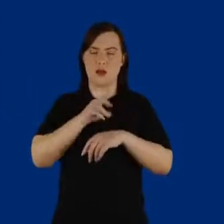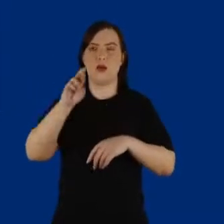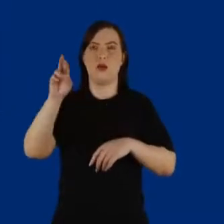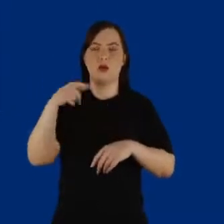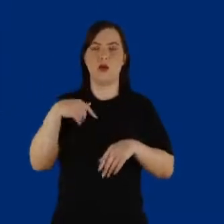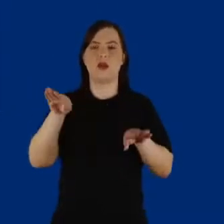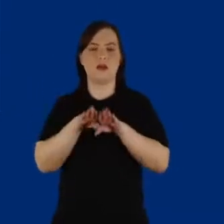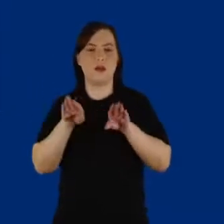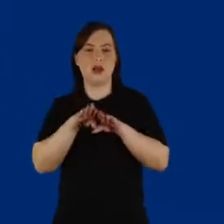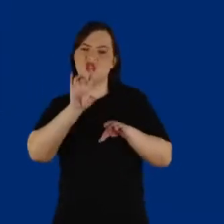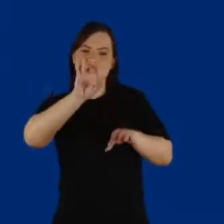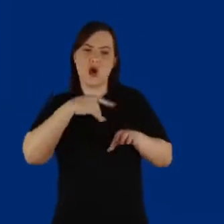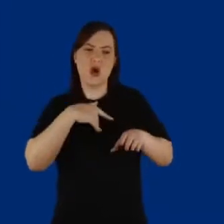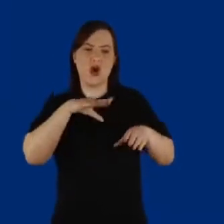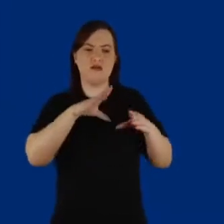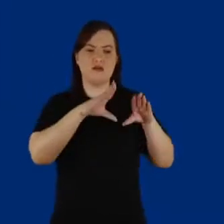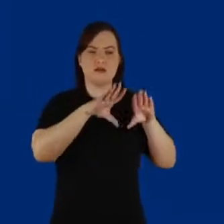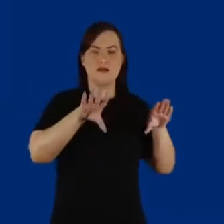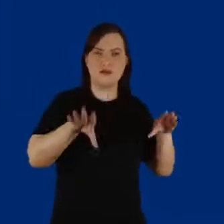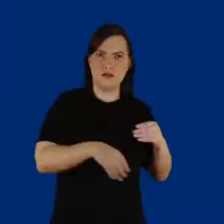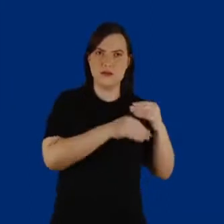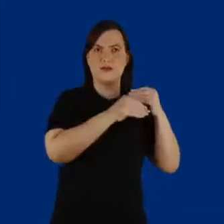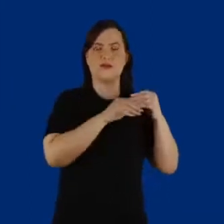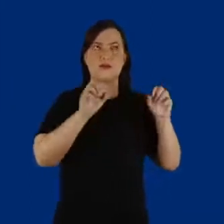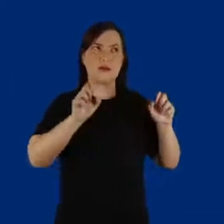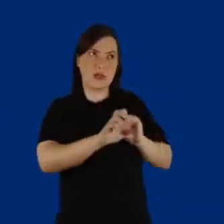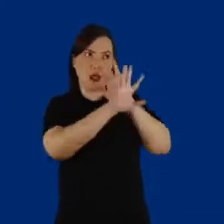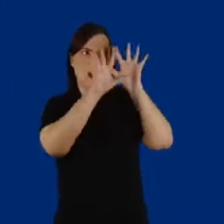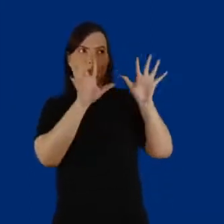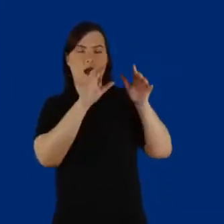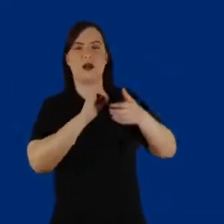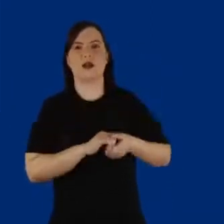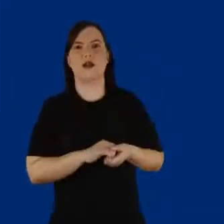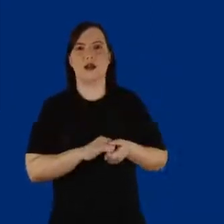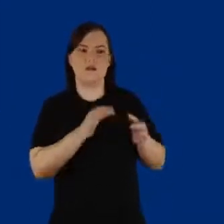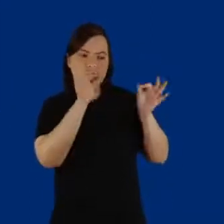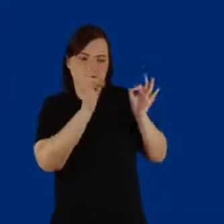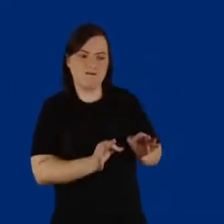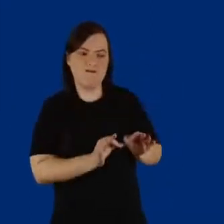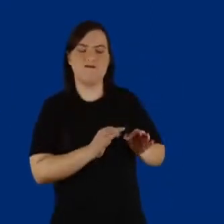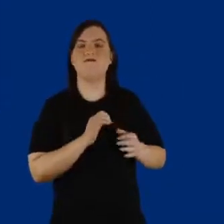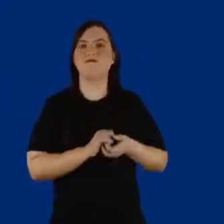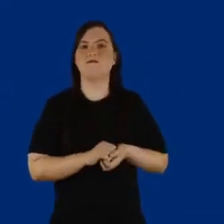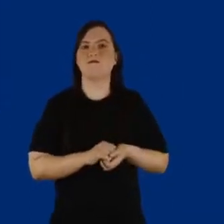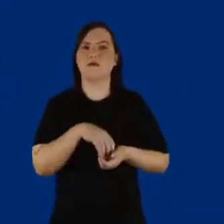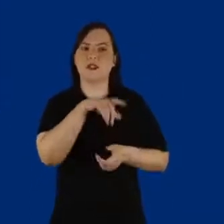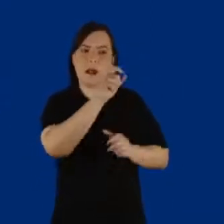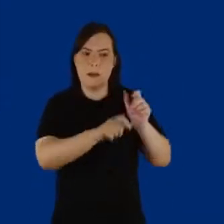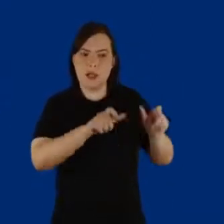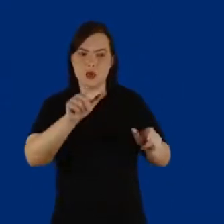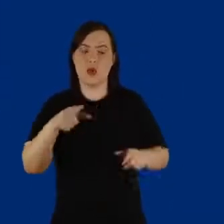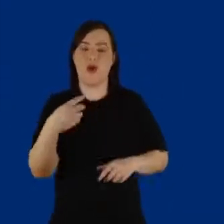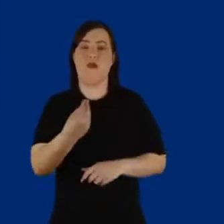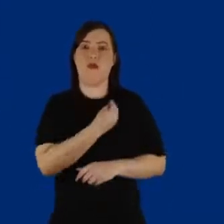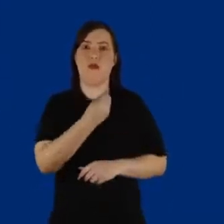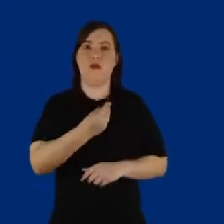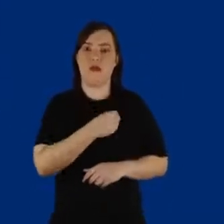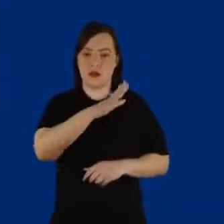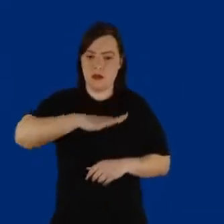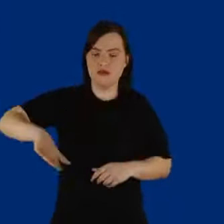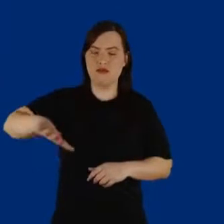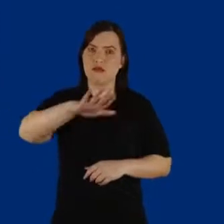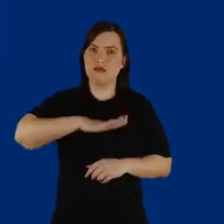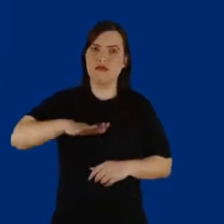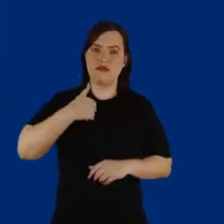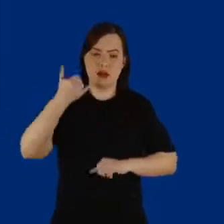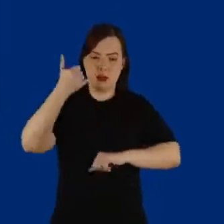uma síntese clara, né? Uma síntese precisa de uma pessoa que vivencia o campo, né, que